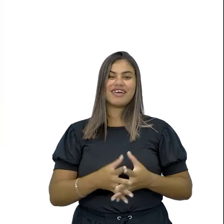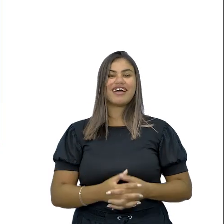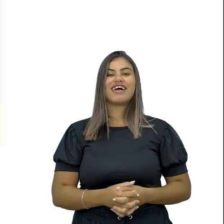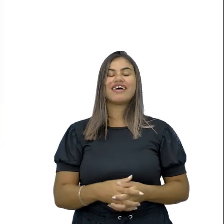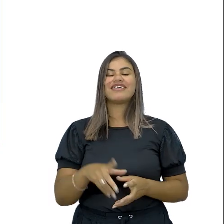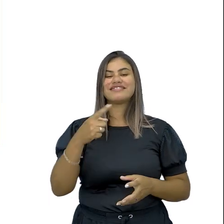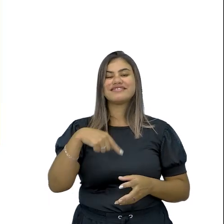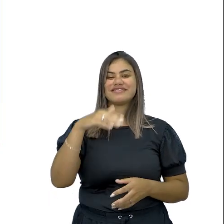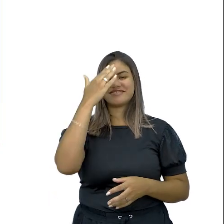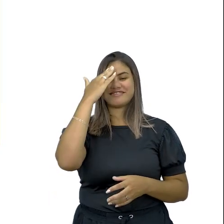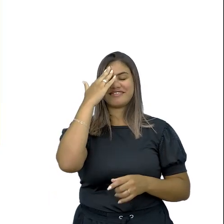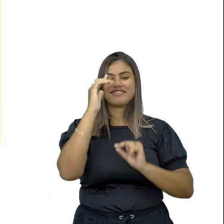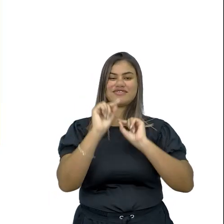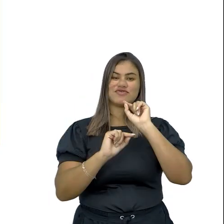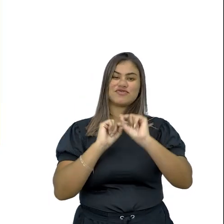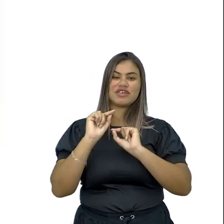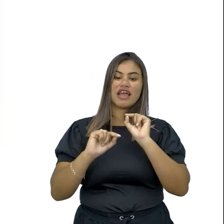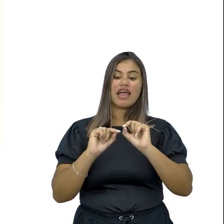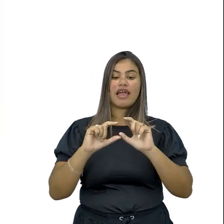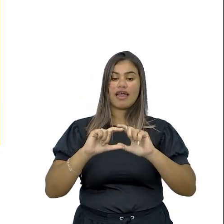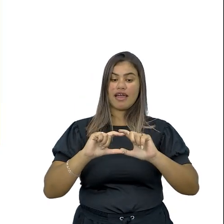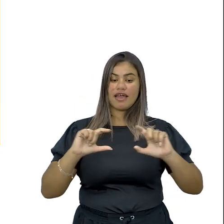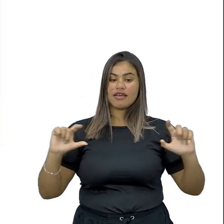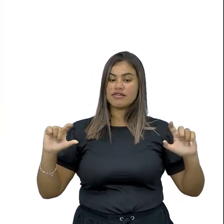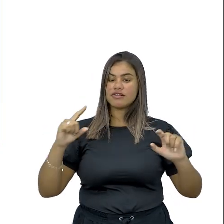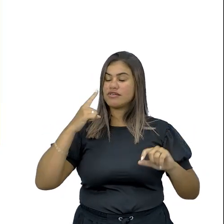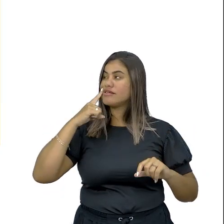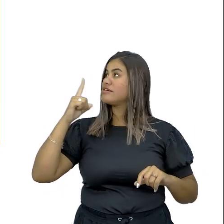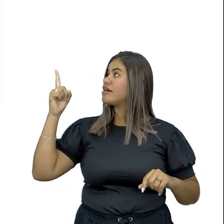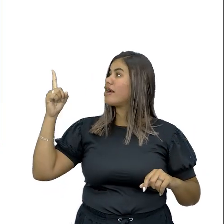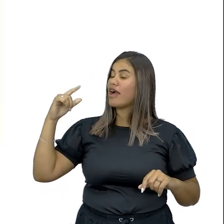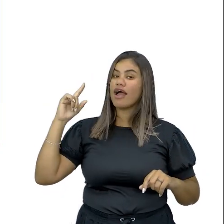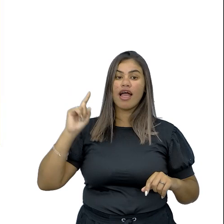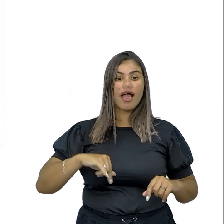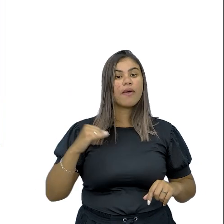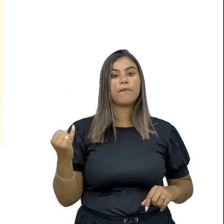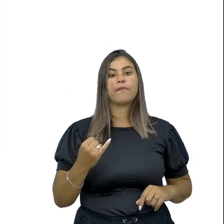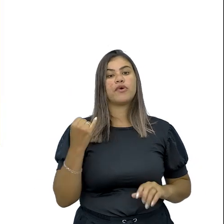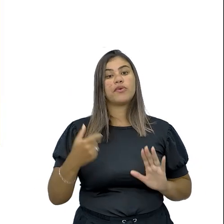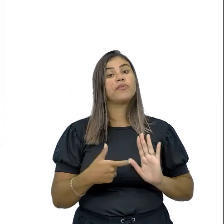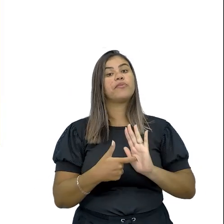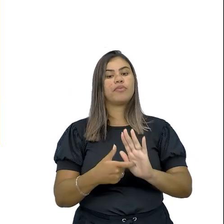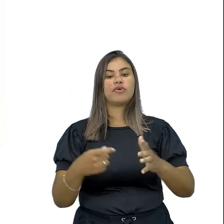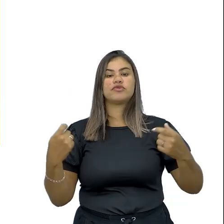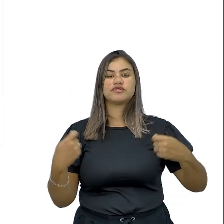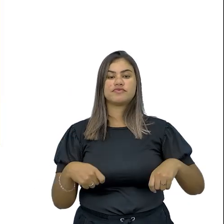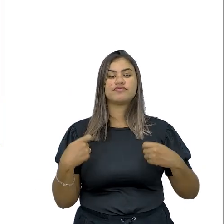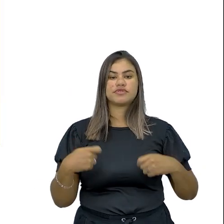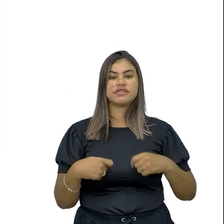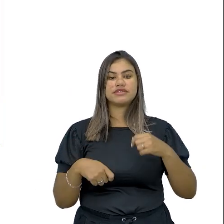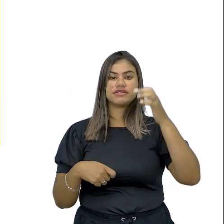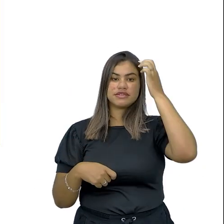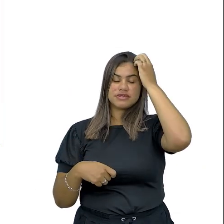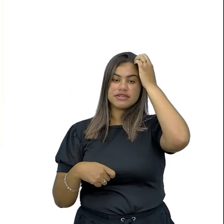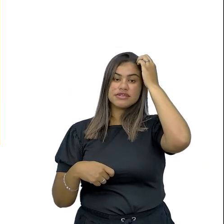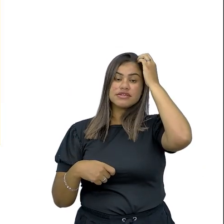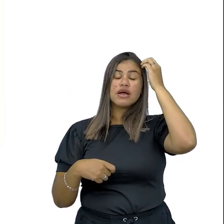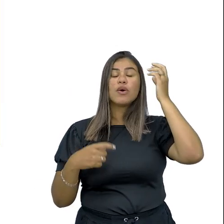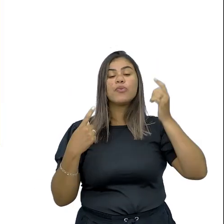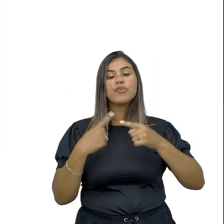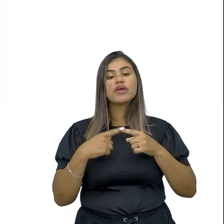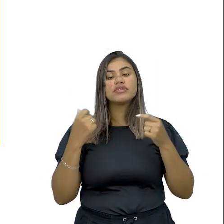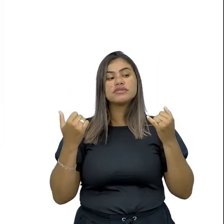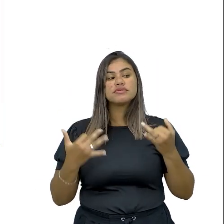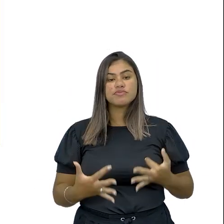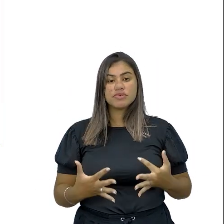que esse trecho era fundamental que ele aparecesse na nossa formação, porque ele diz um pouco da etapa anterior do